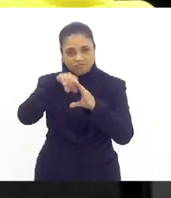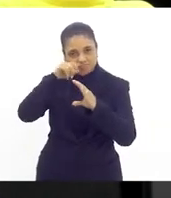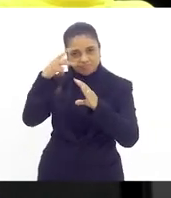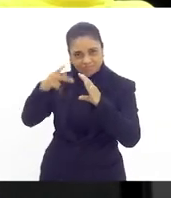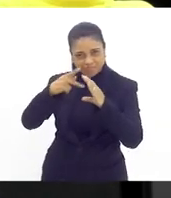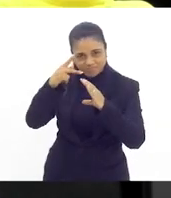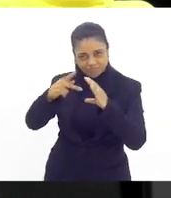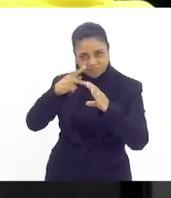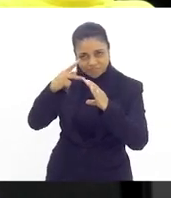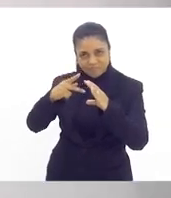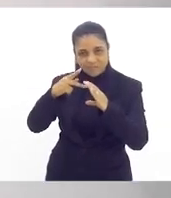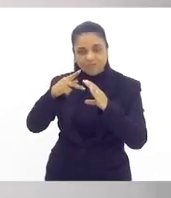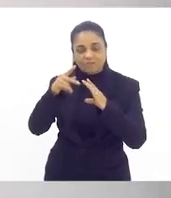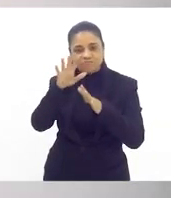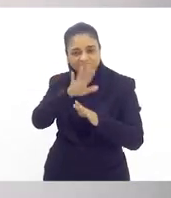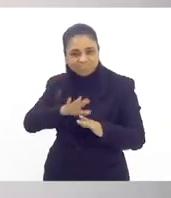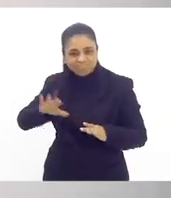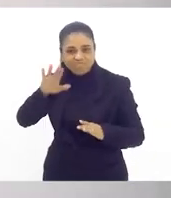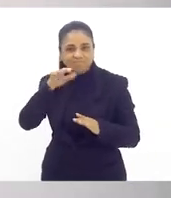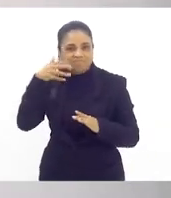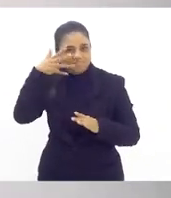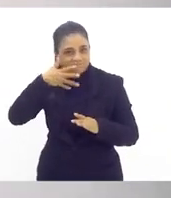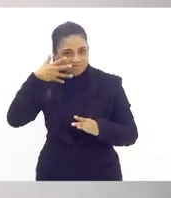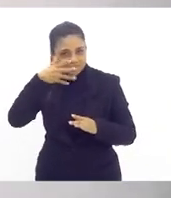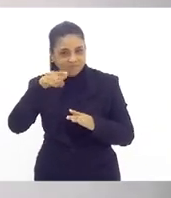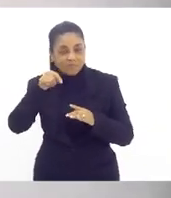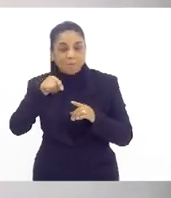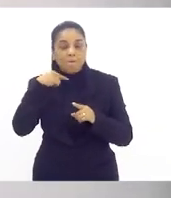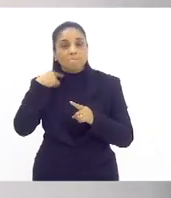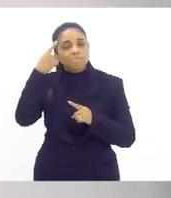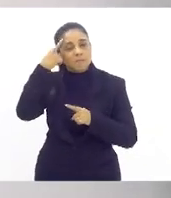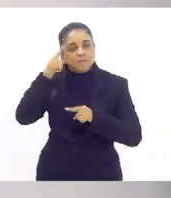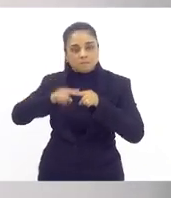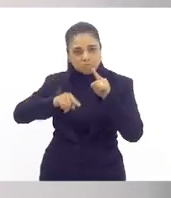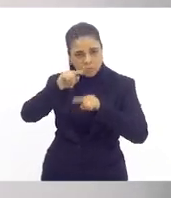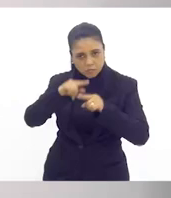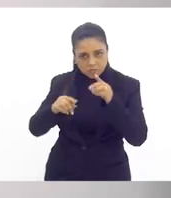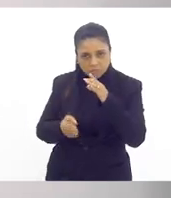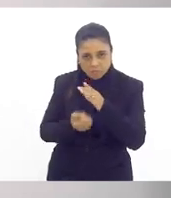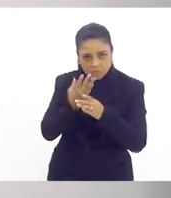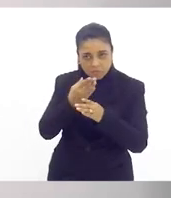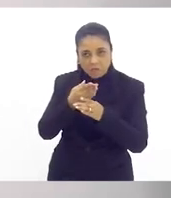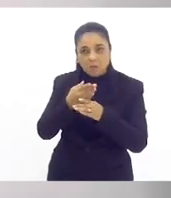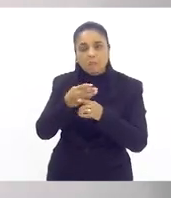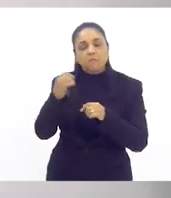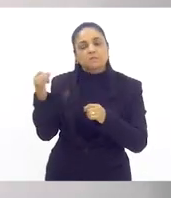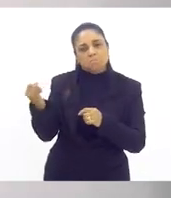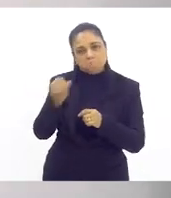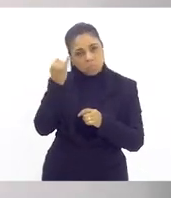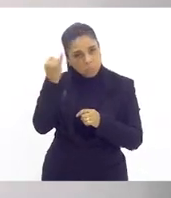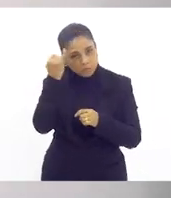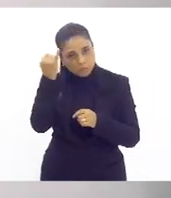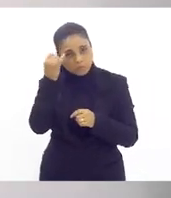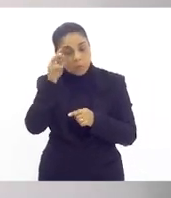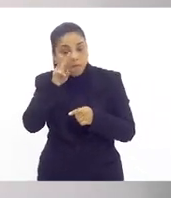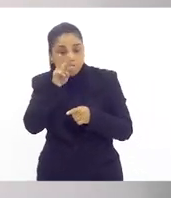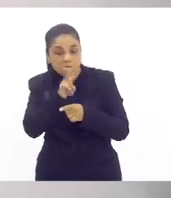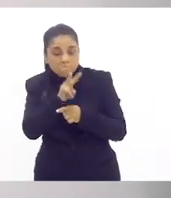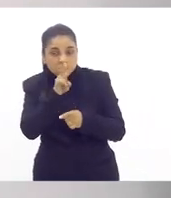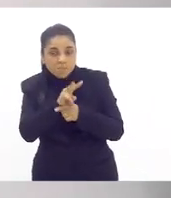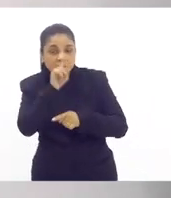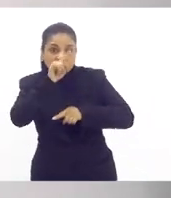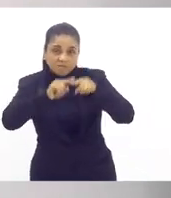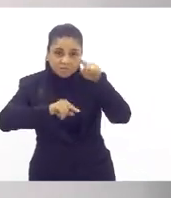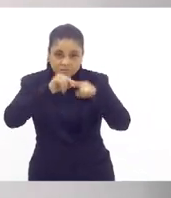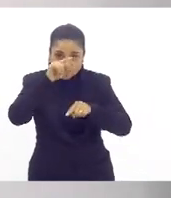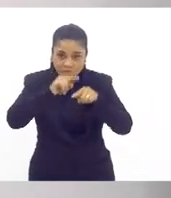geral quando se fala em áudio visual se pensa muito na produção e eu acho que é extremamente importante porque assim a preservação de visual